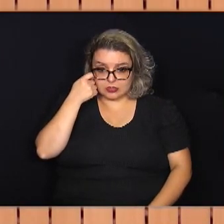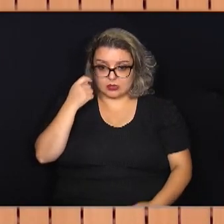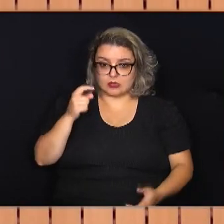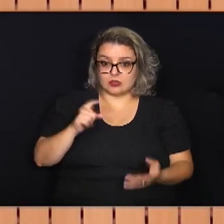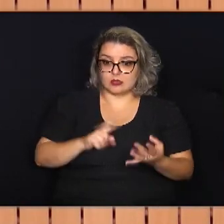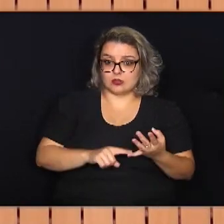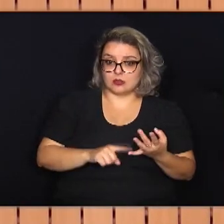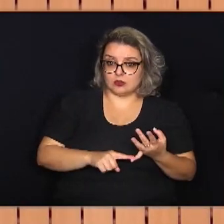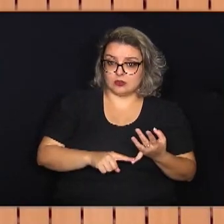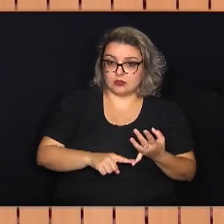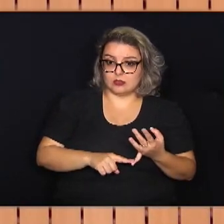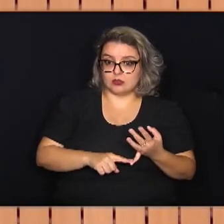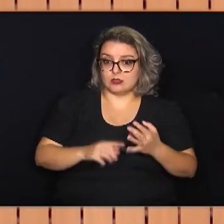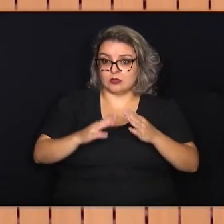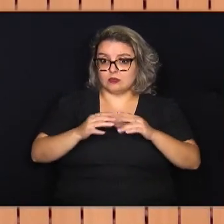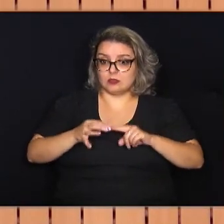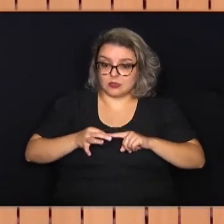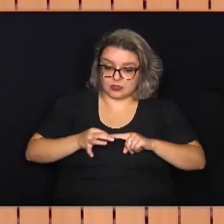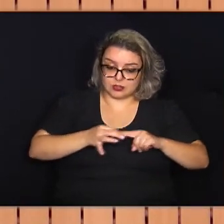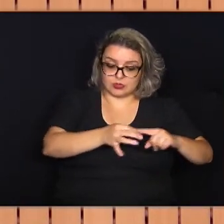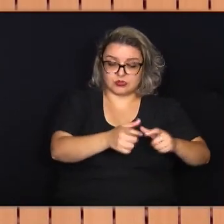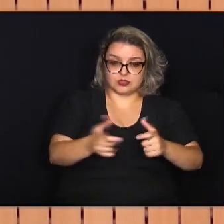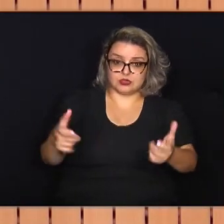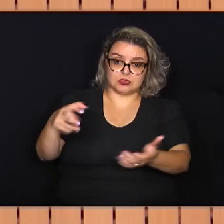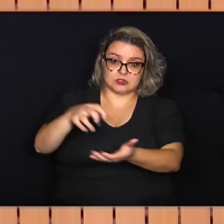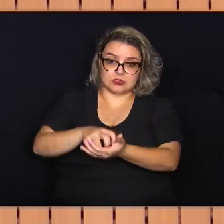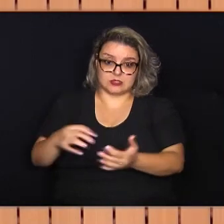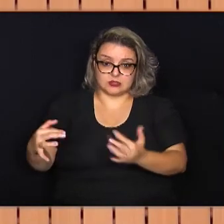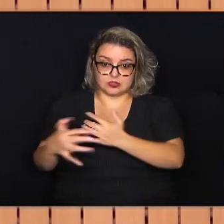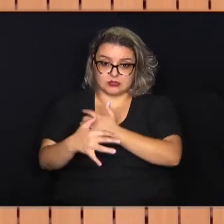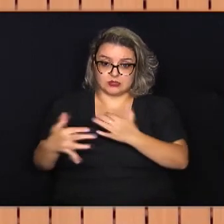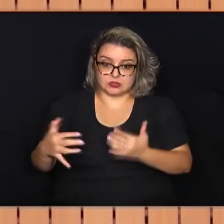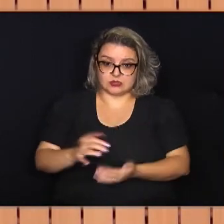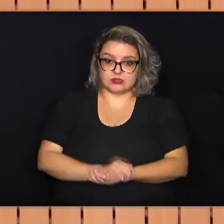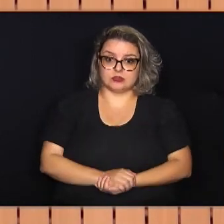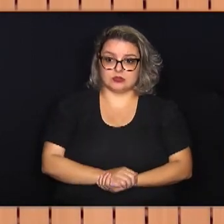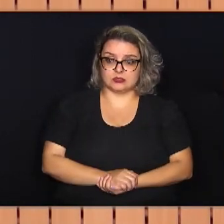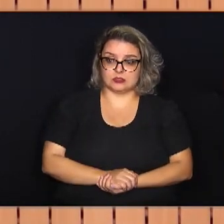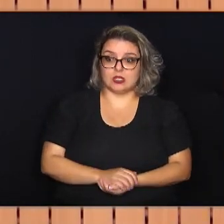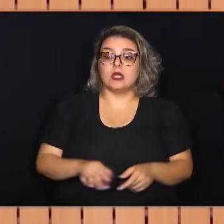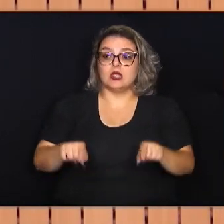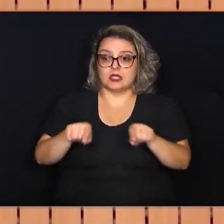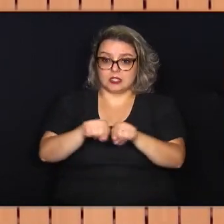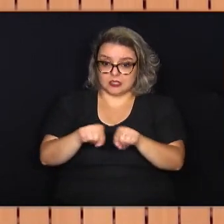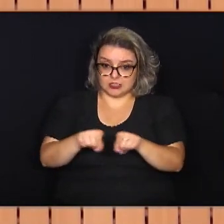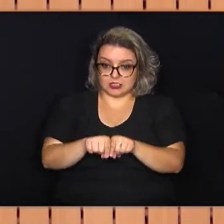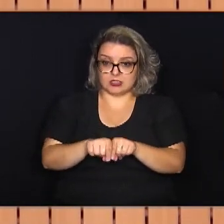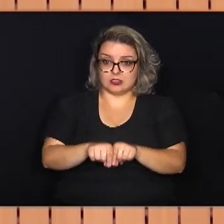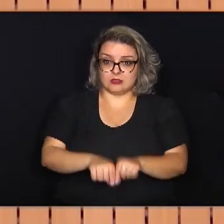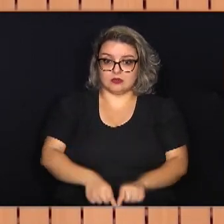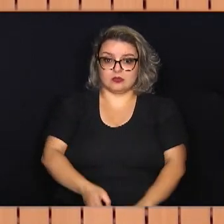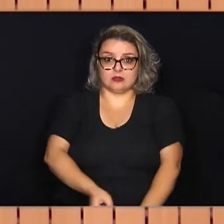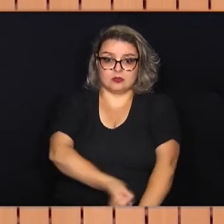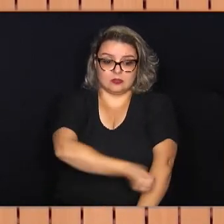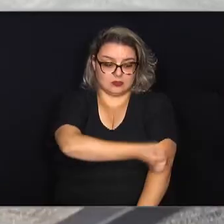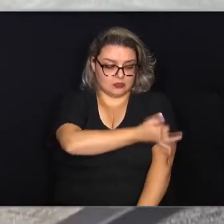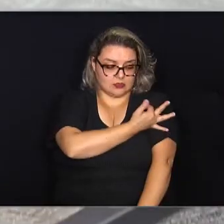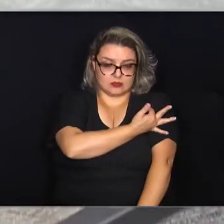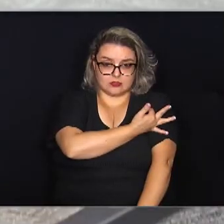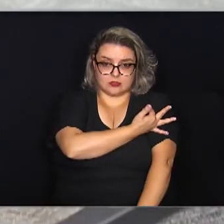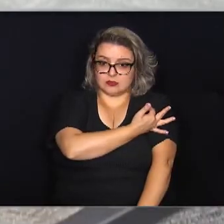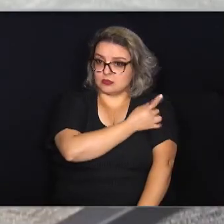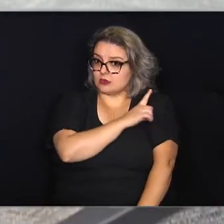moradores de periferia de grandes centros urbanos e com ensino fundamental